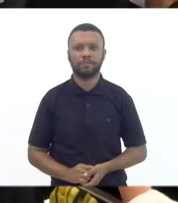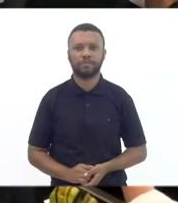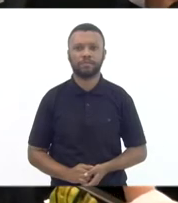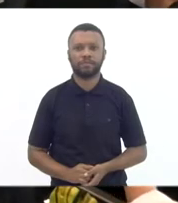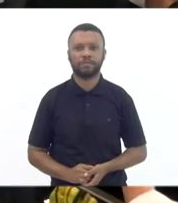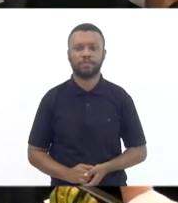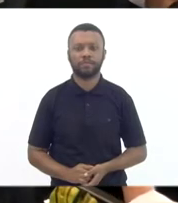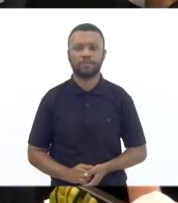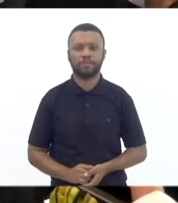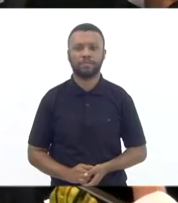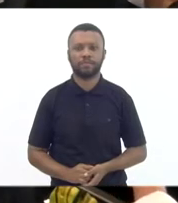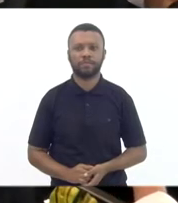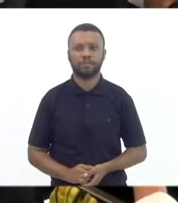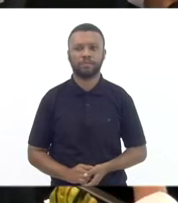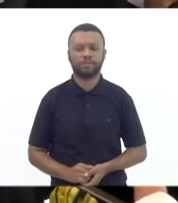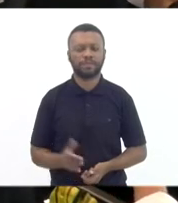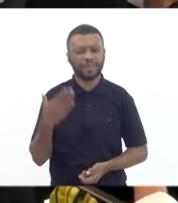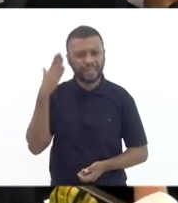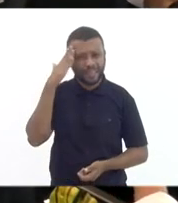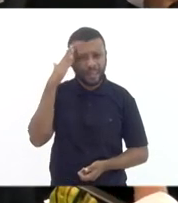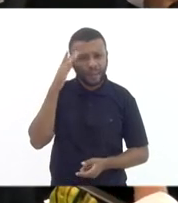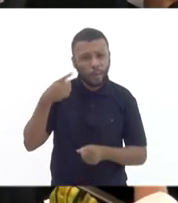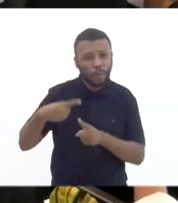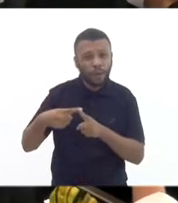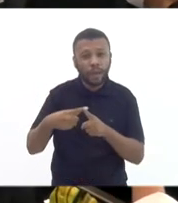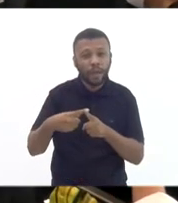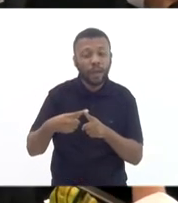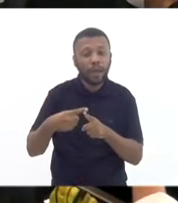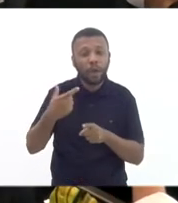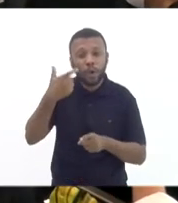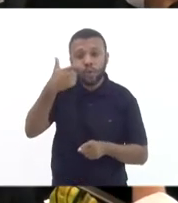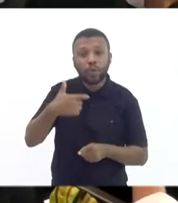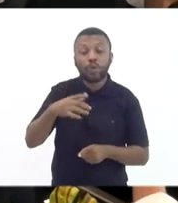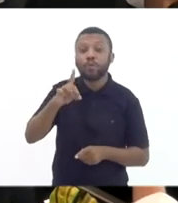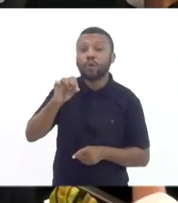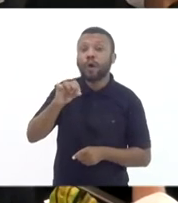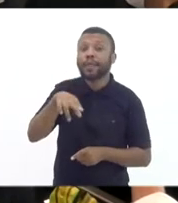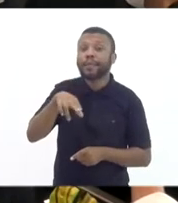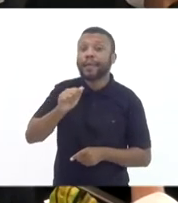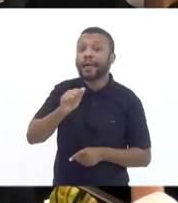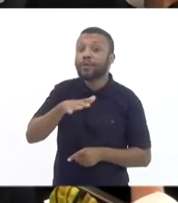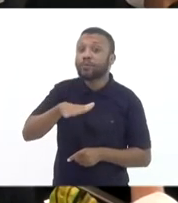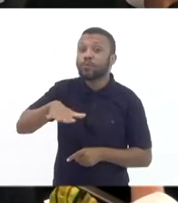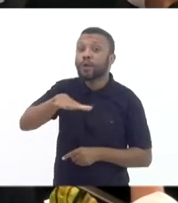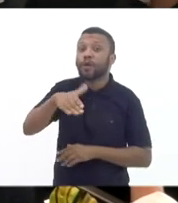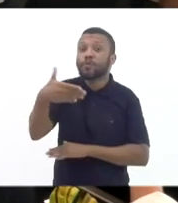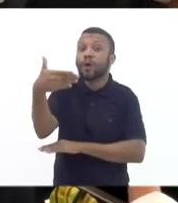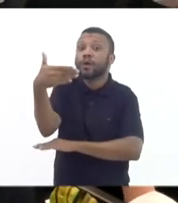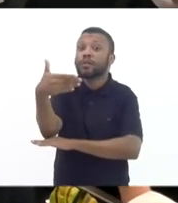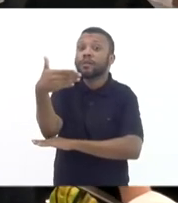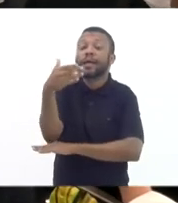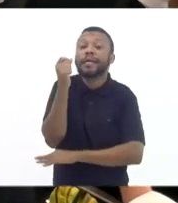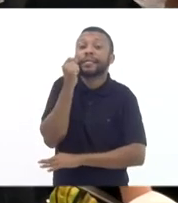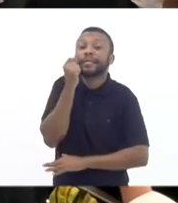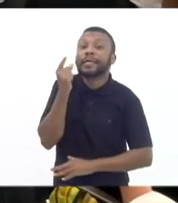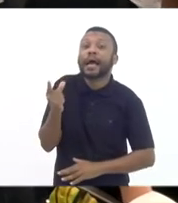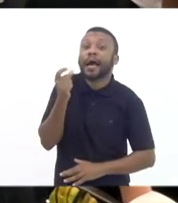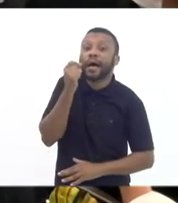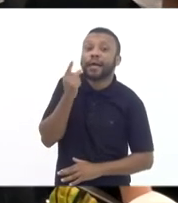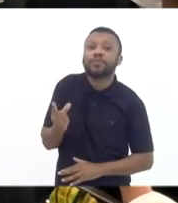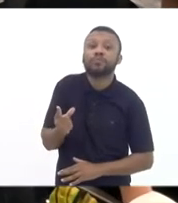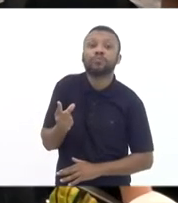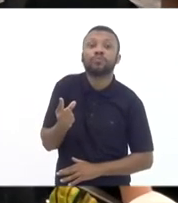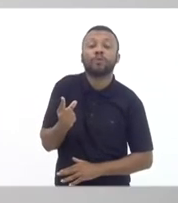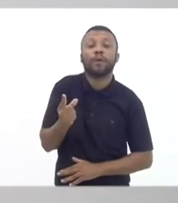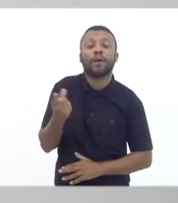político. Sabe por quê? Porque eu sou dona de um espaço, de uma hotelaria felina para animais